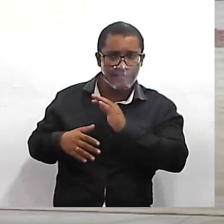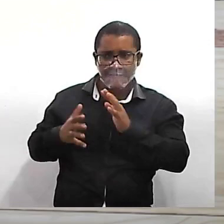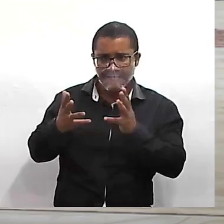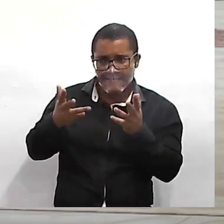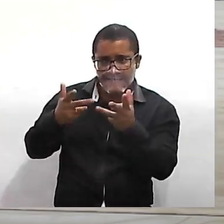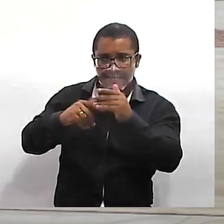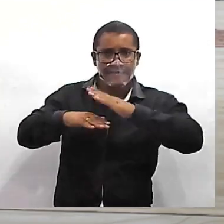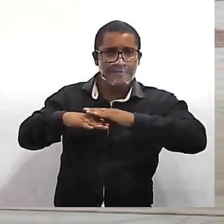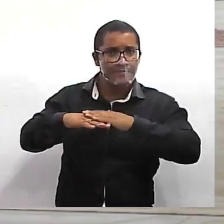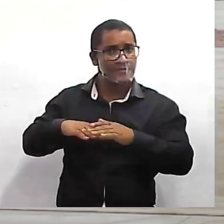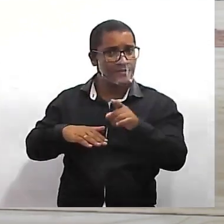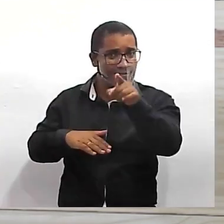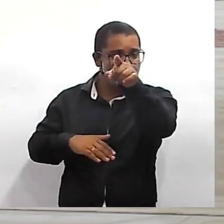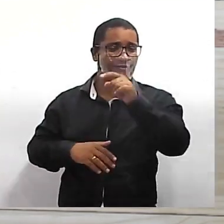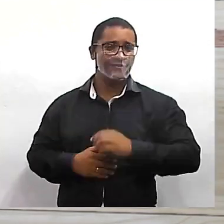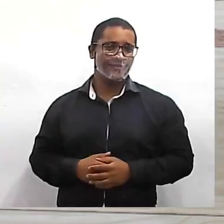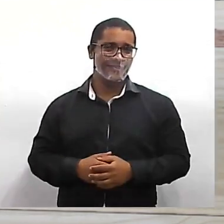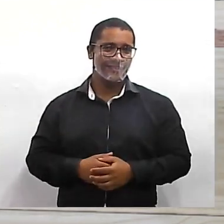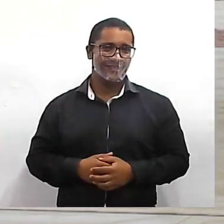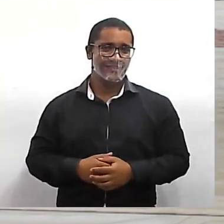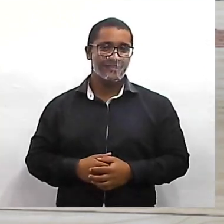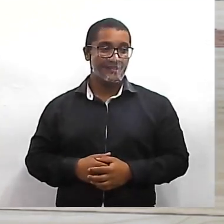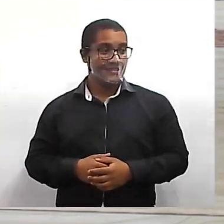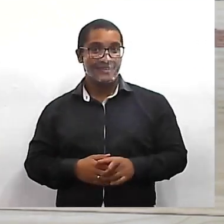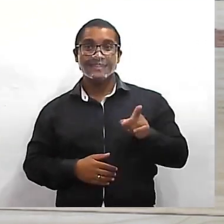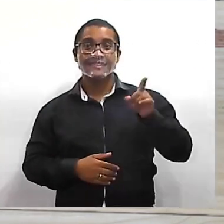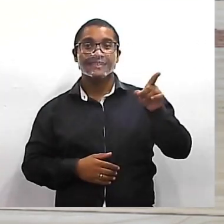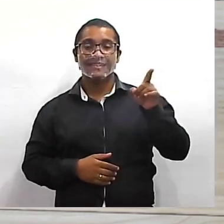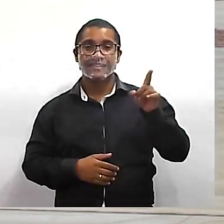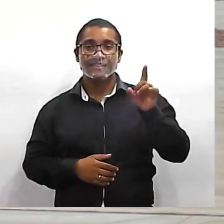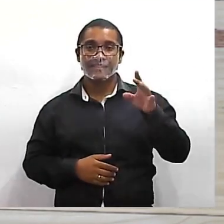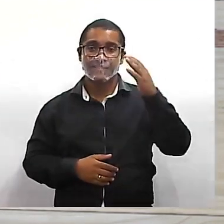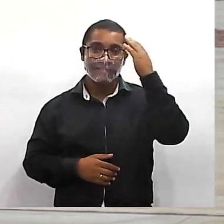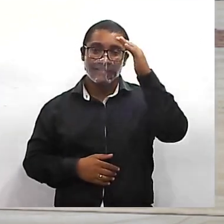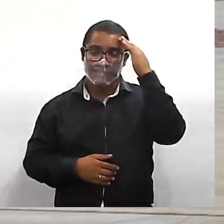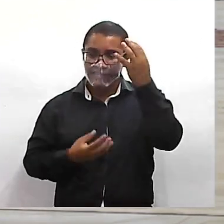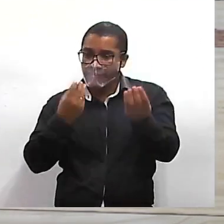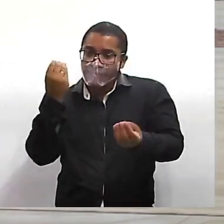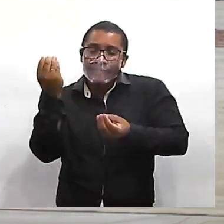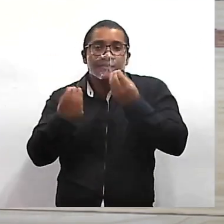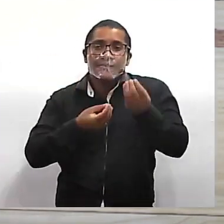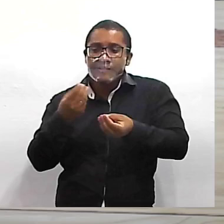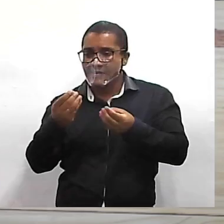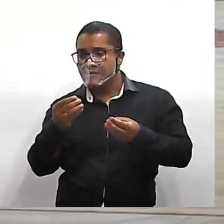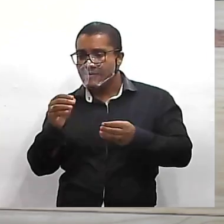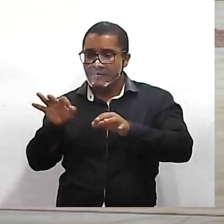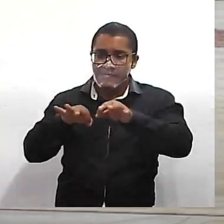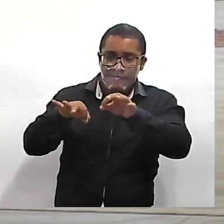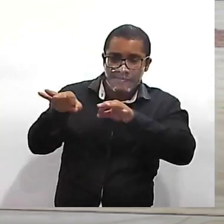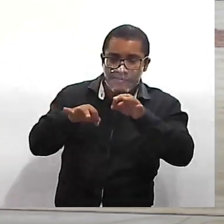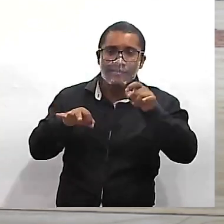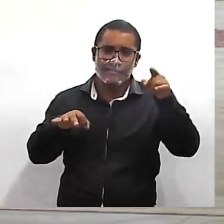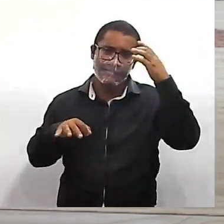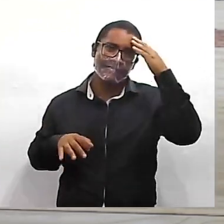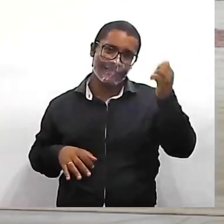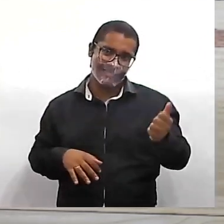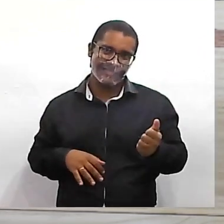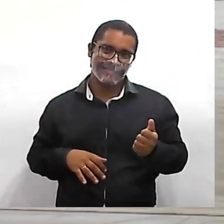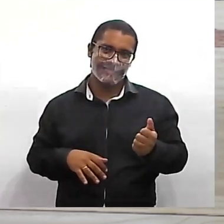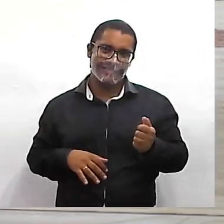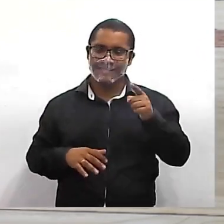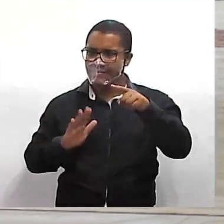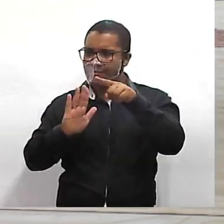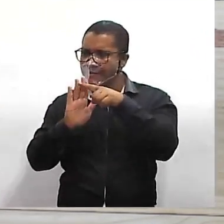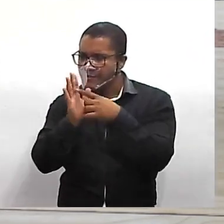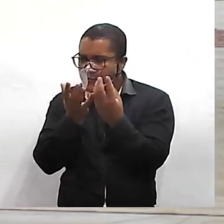é você. Ele precisa apenas entender o funcionamento. Ele precisa saber até onde vai o